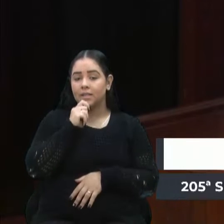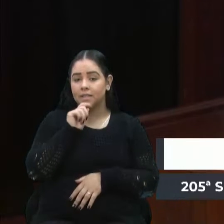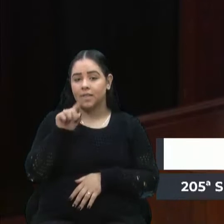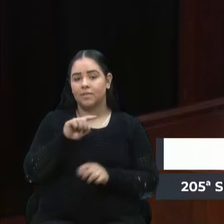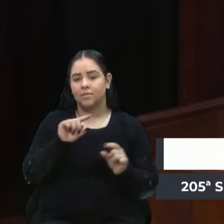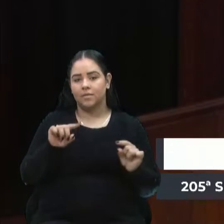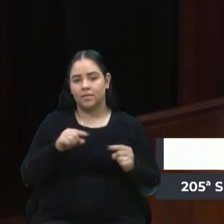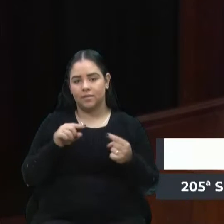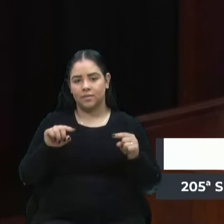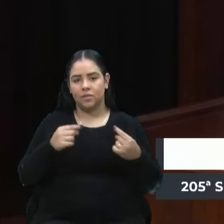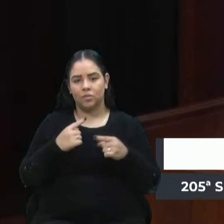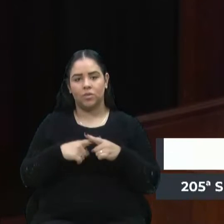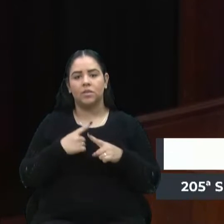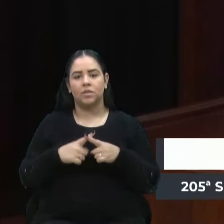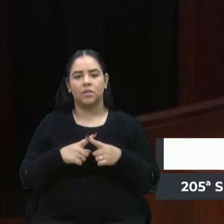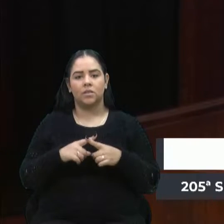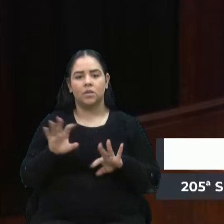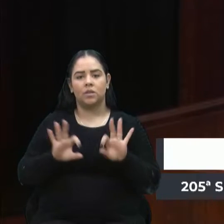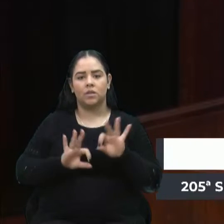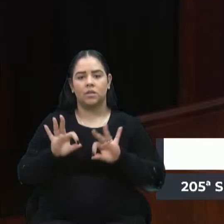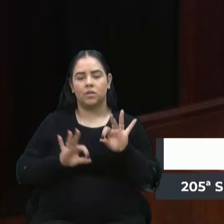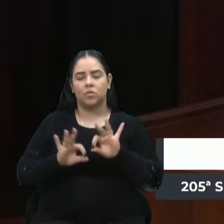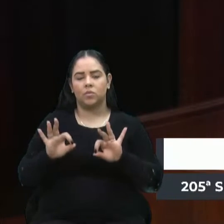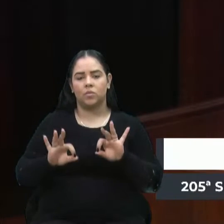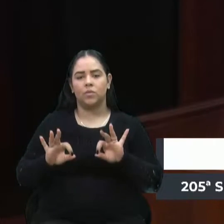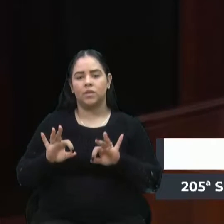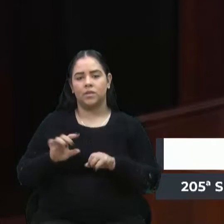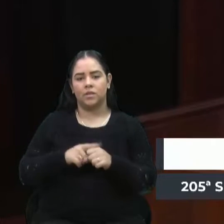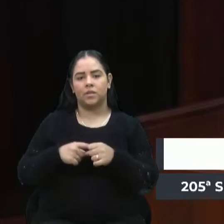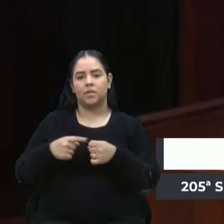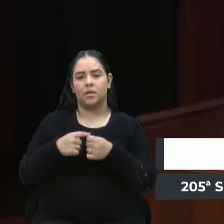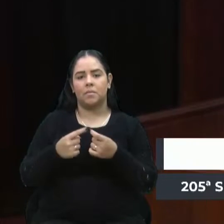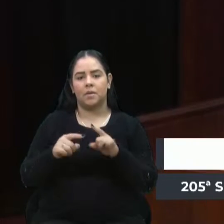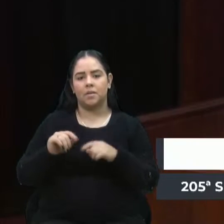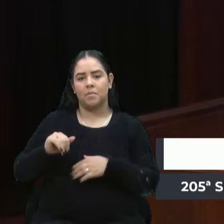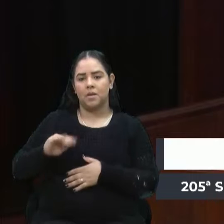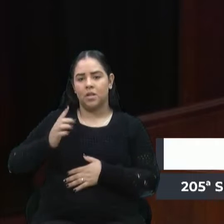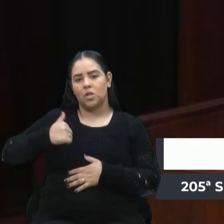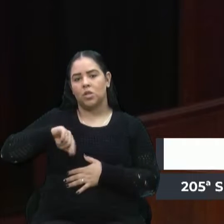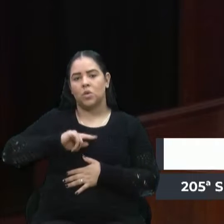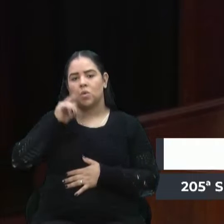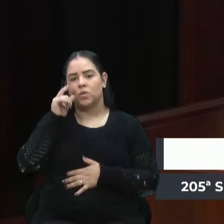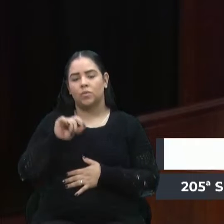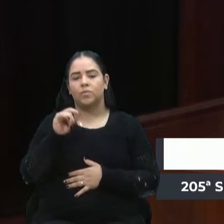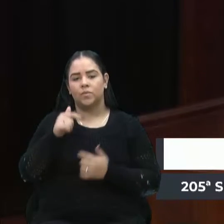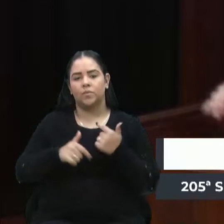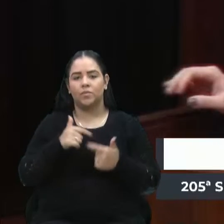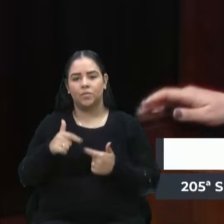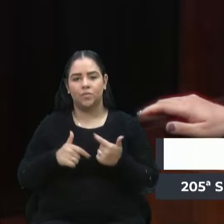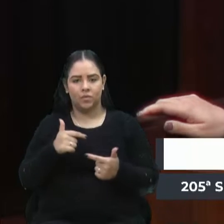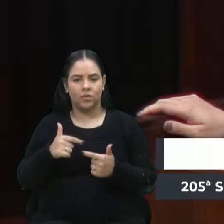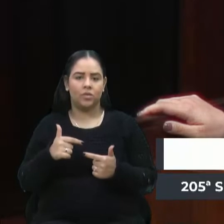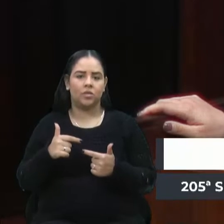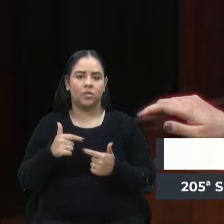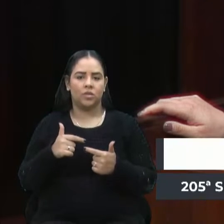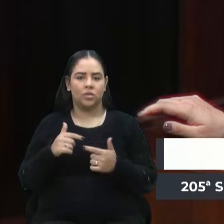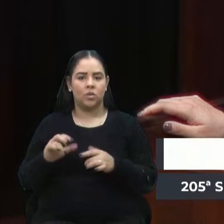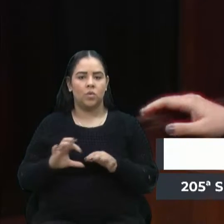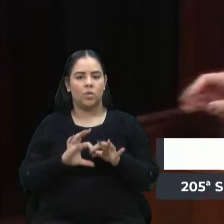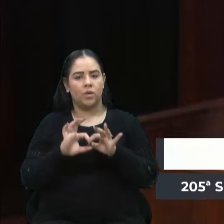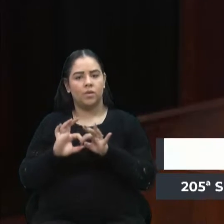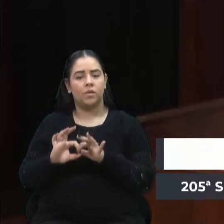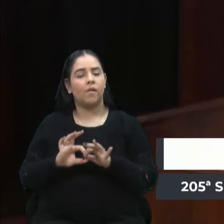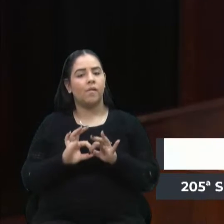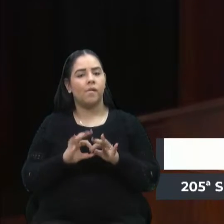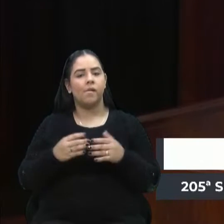municípios acabam se estruturando e se organizando, mas que cada vez mais a gente consiga trabalhar de forma unificada, né?